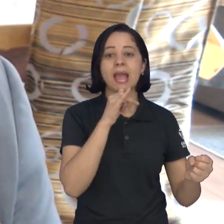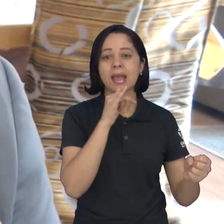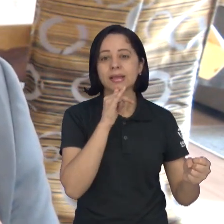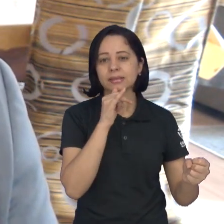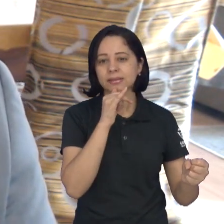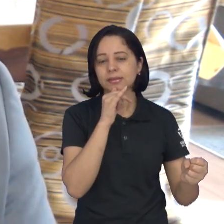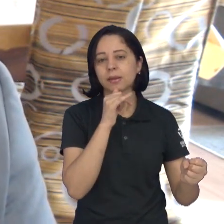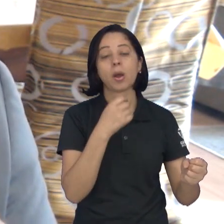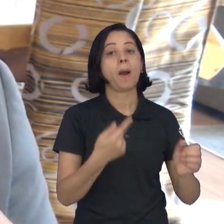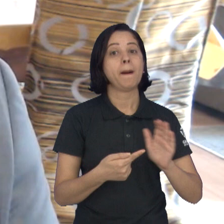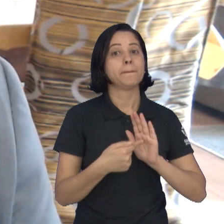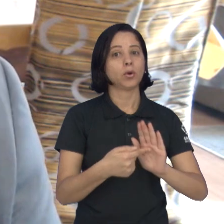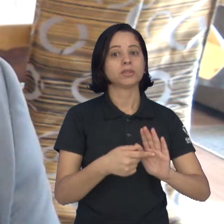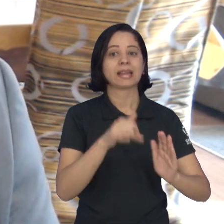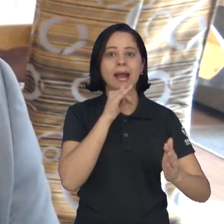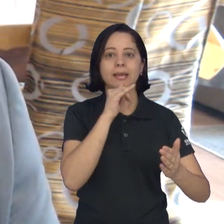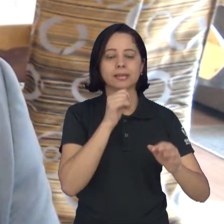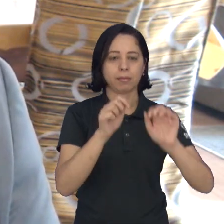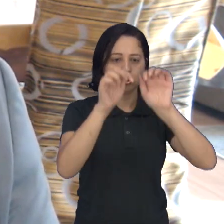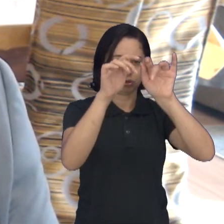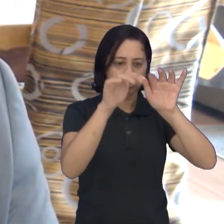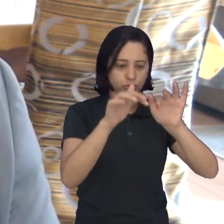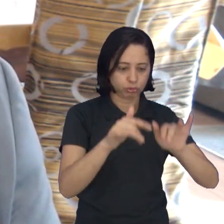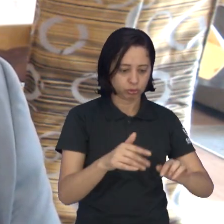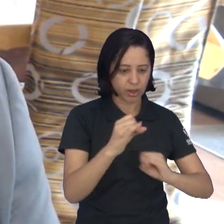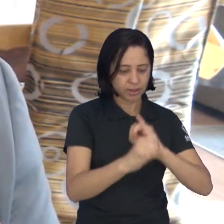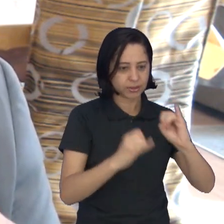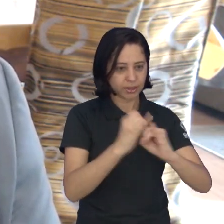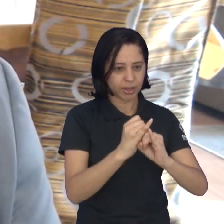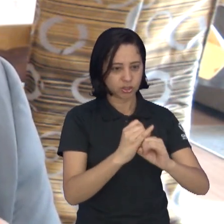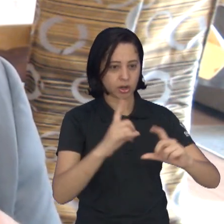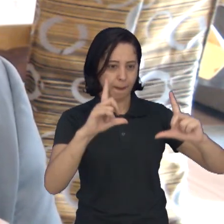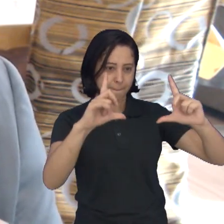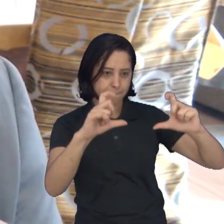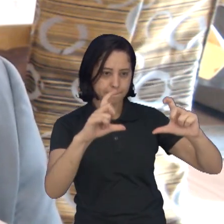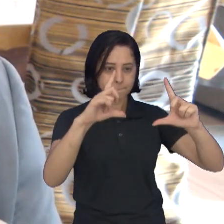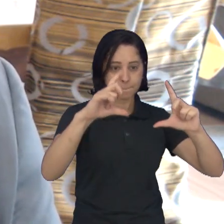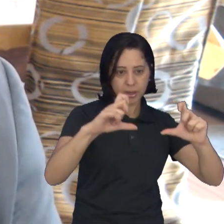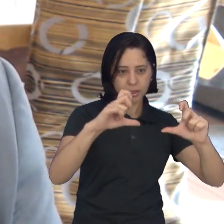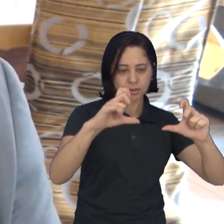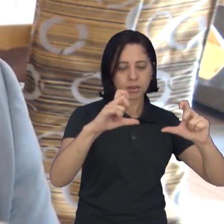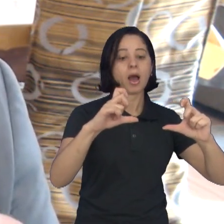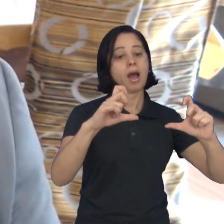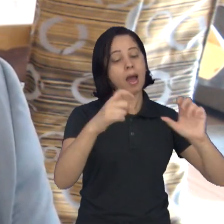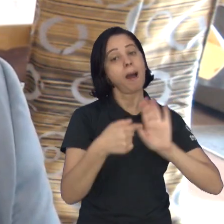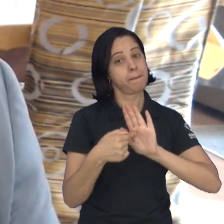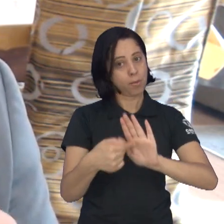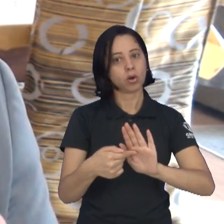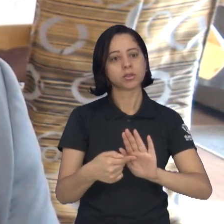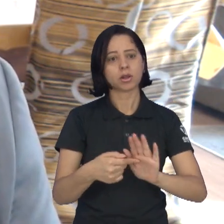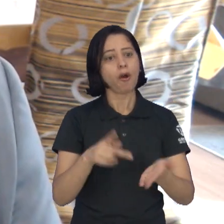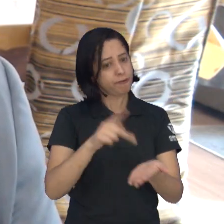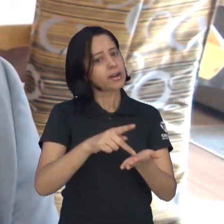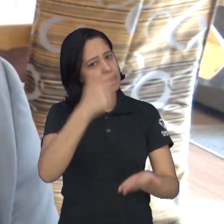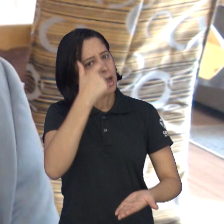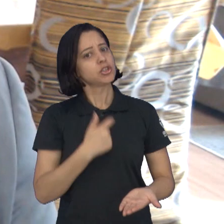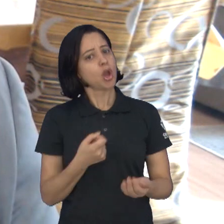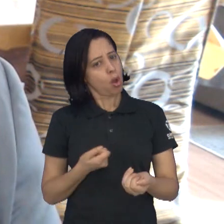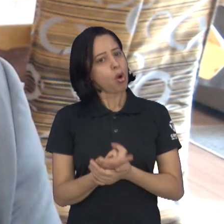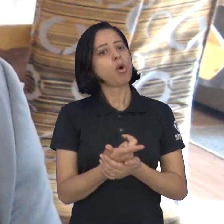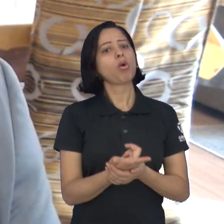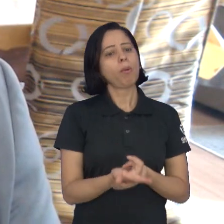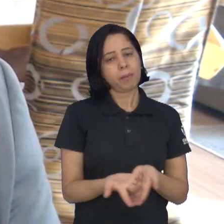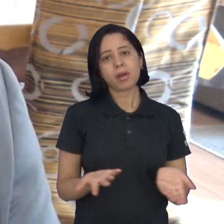pedido realizado, um e-mail recebido sobre o serviço ou produto, confirmando, né? Assim